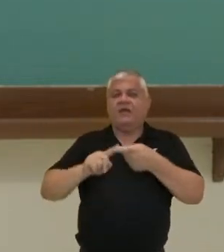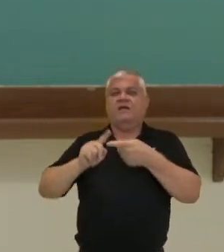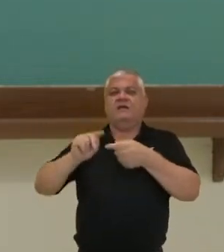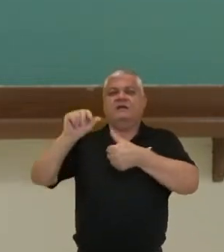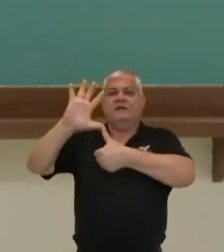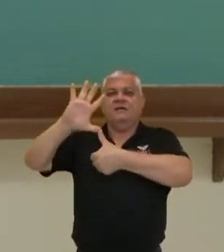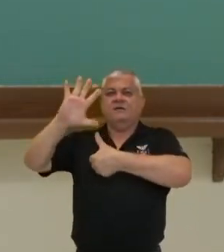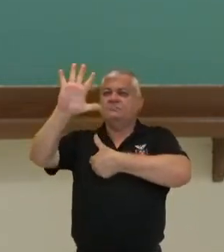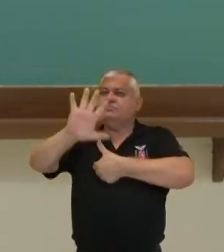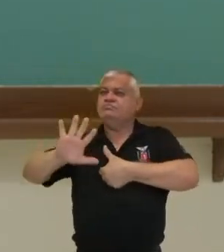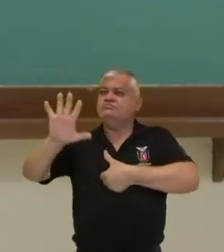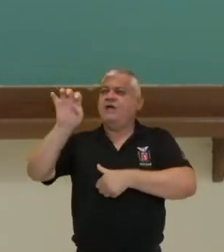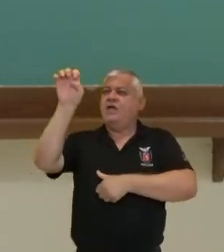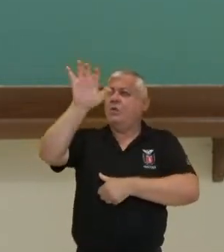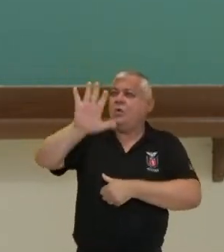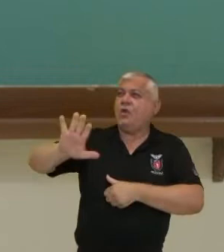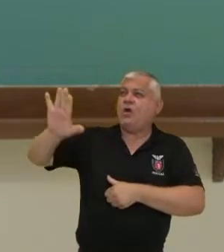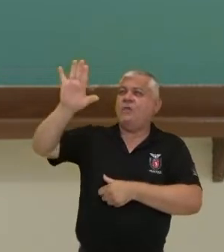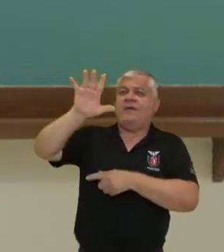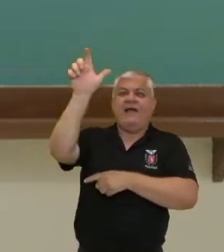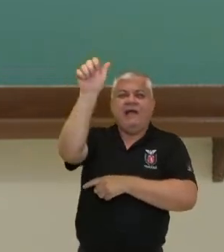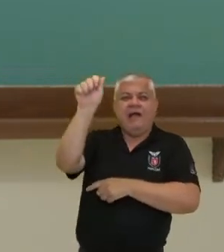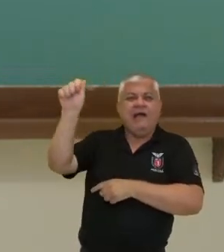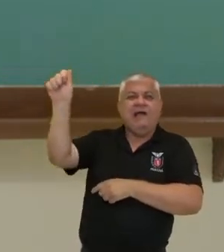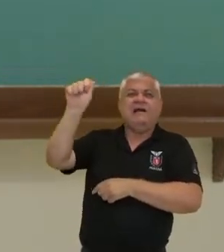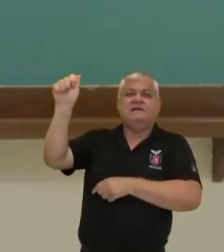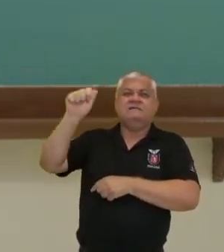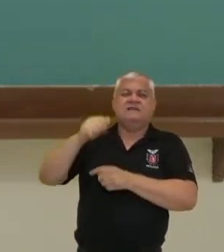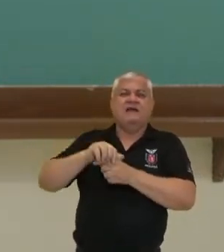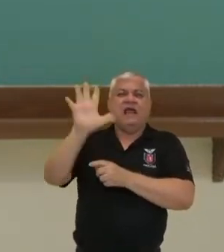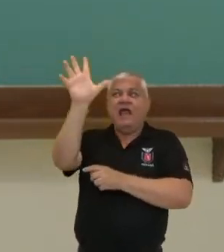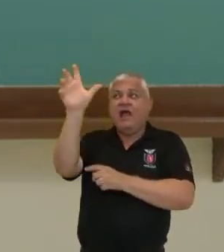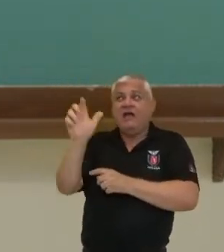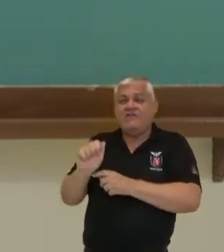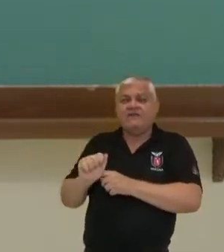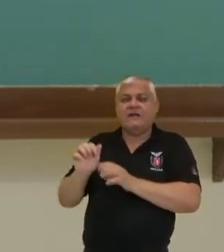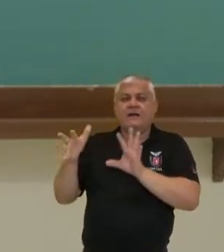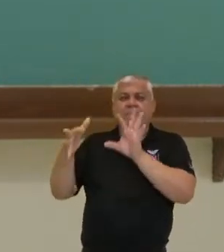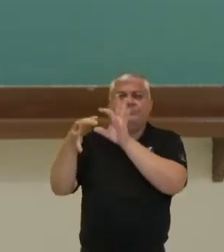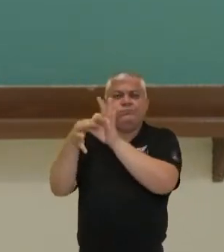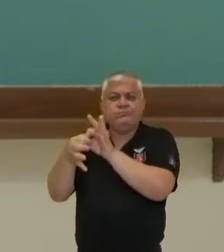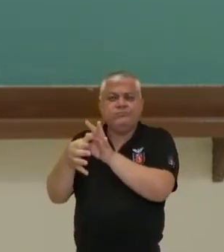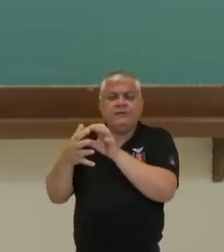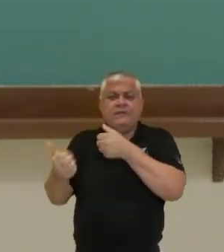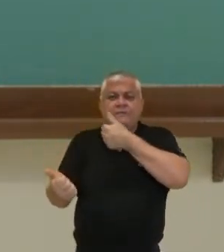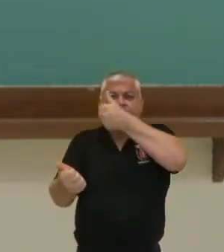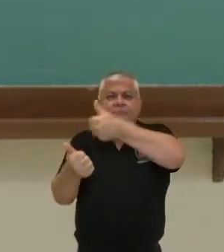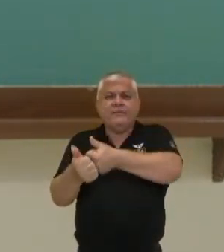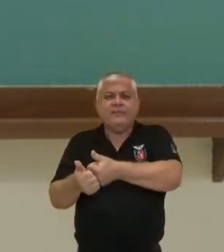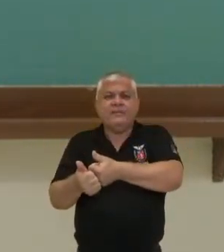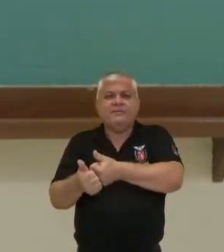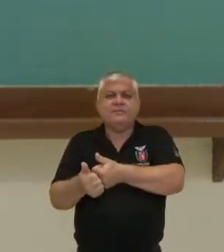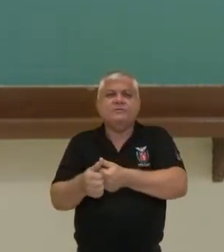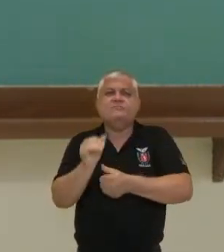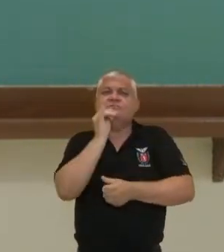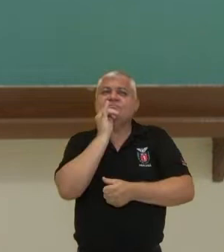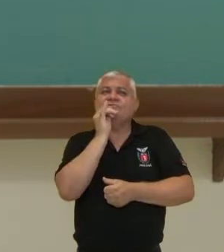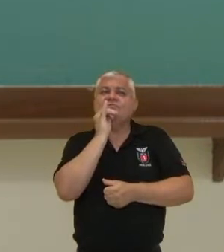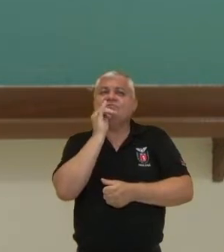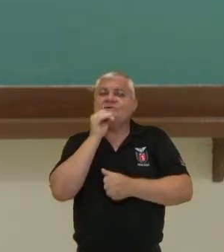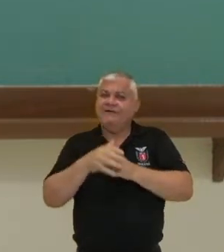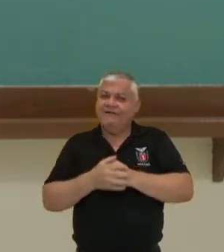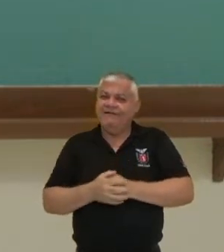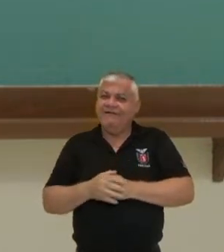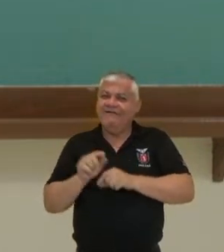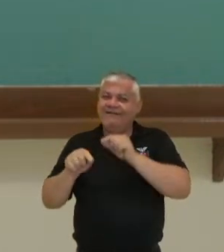na na Ásia na Europa na África não chega perto do que se tem só nesse pedacinho